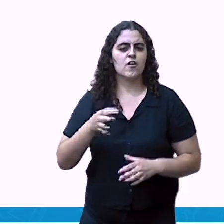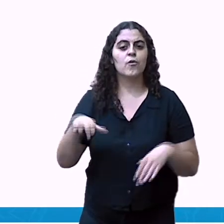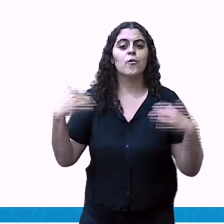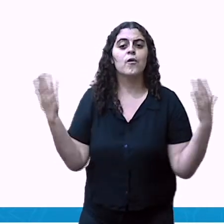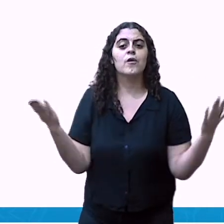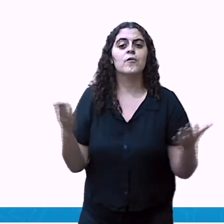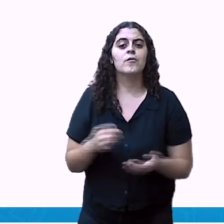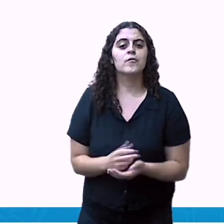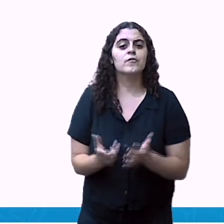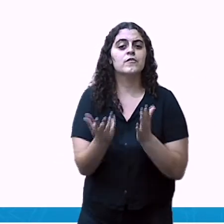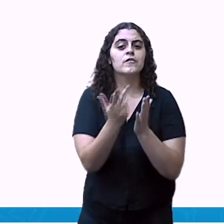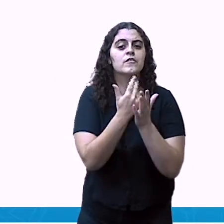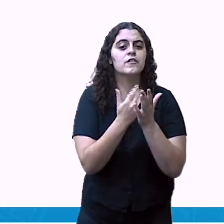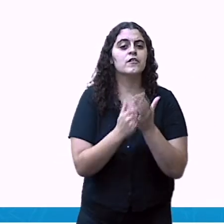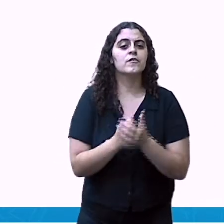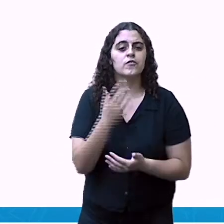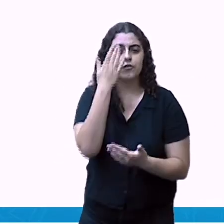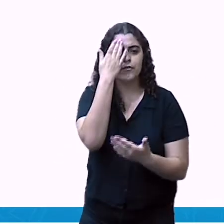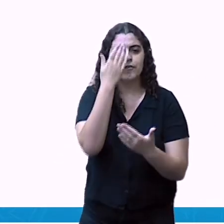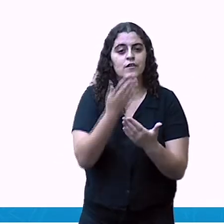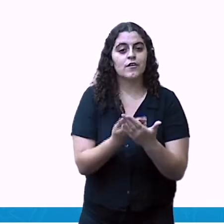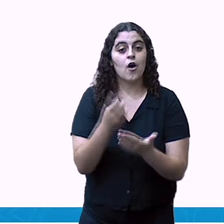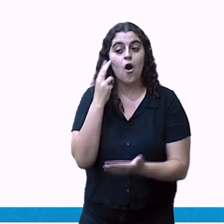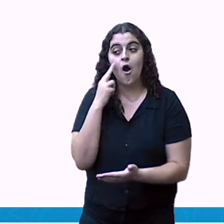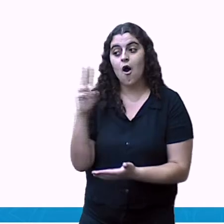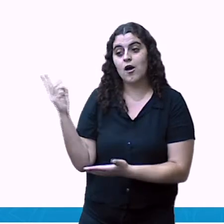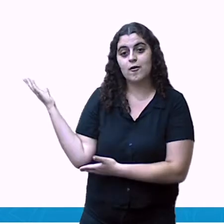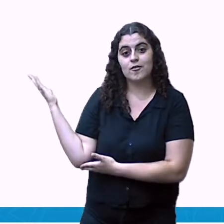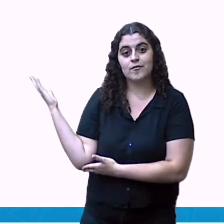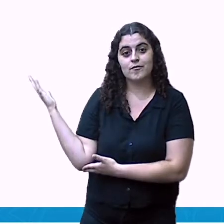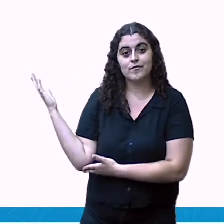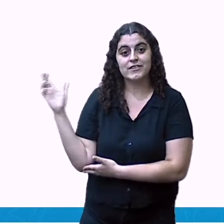emoji? Vamos lá? Olha,